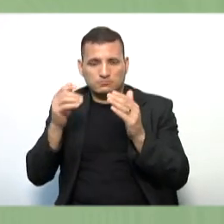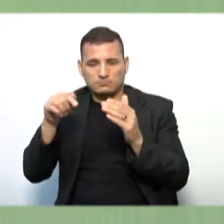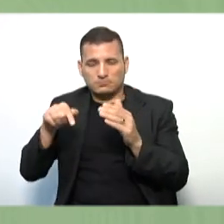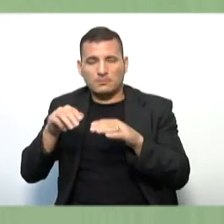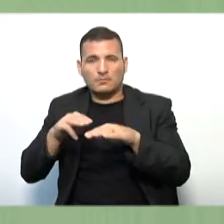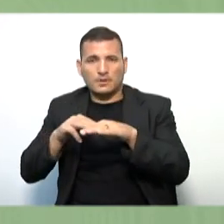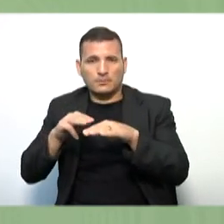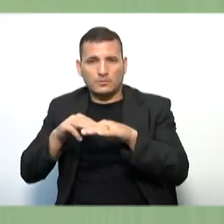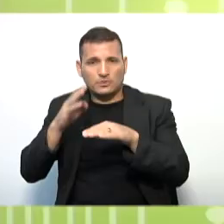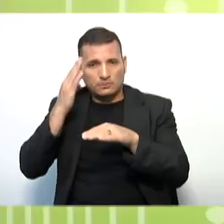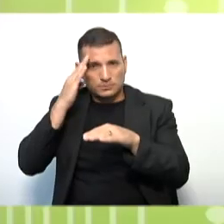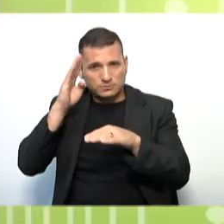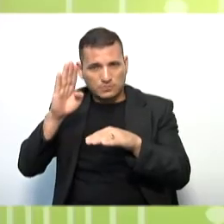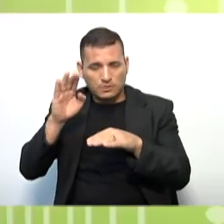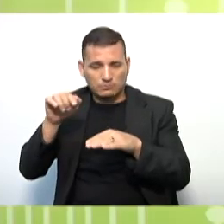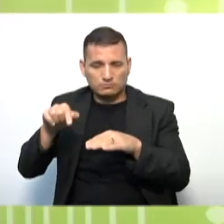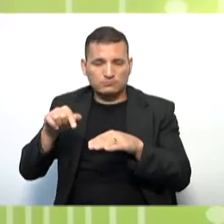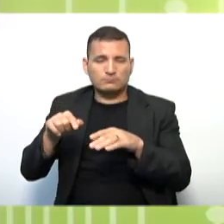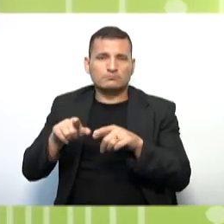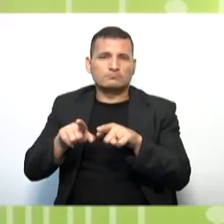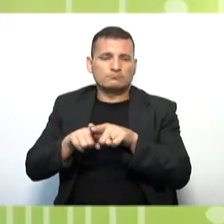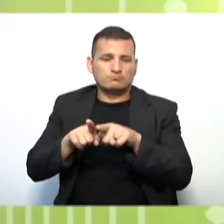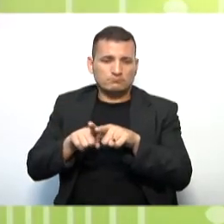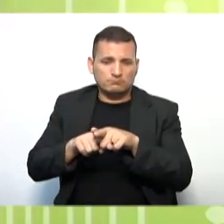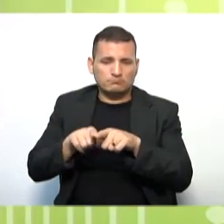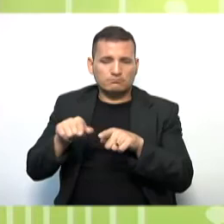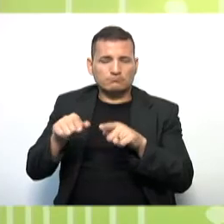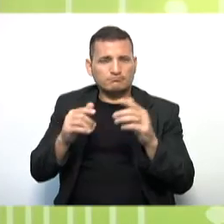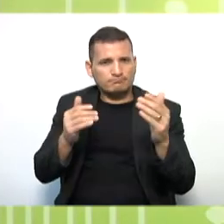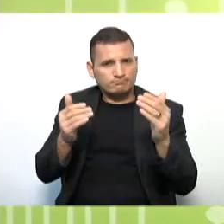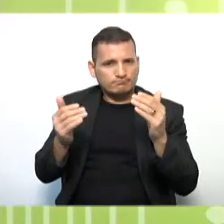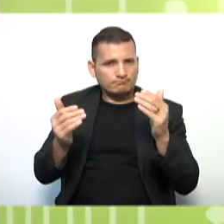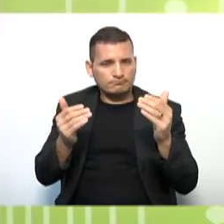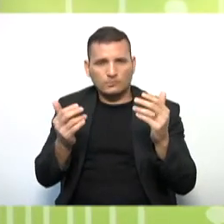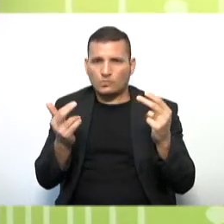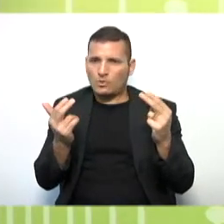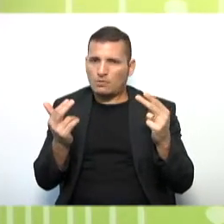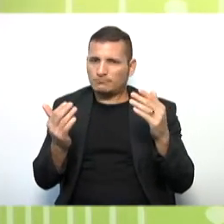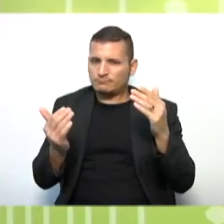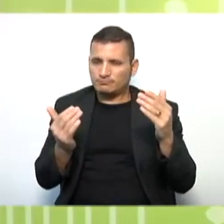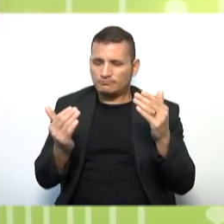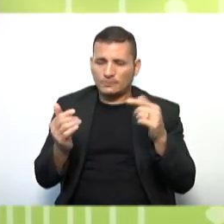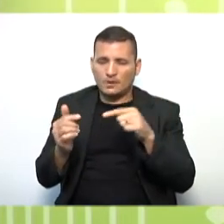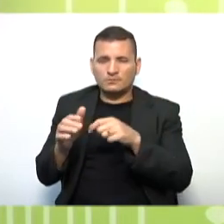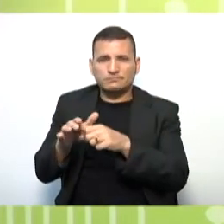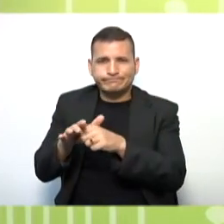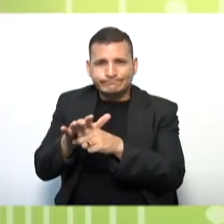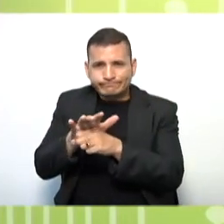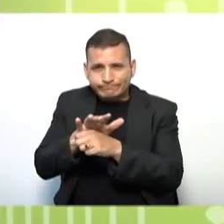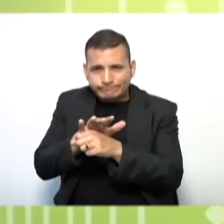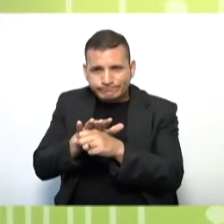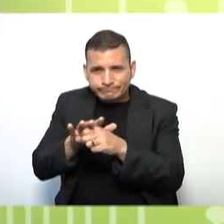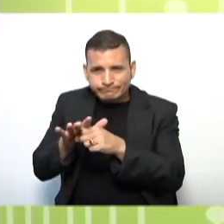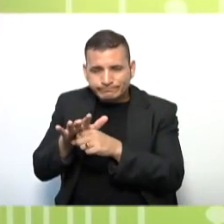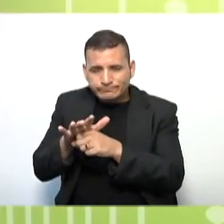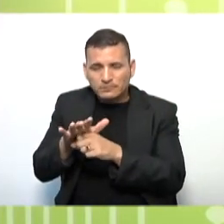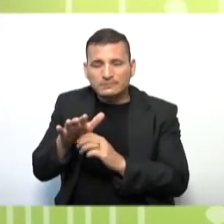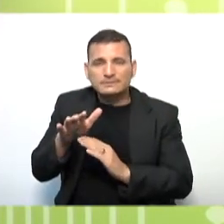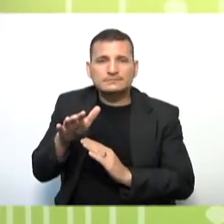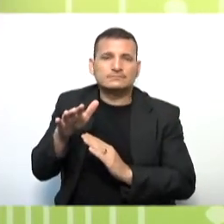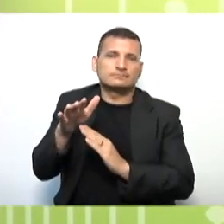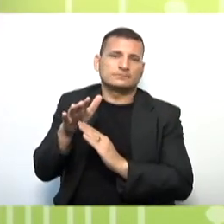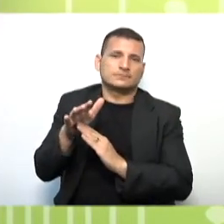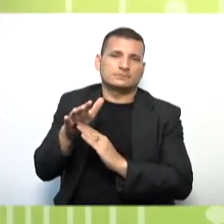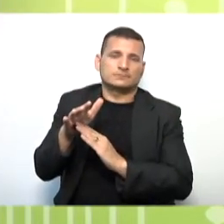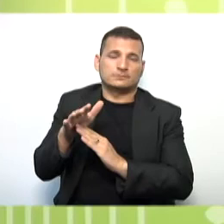memória principal, ela vai funcionar semelhante a isso. Você encheu, então ela chegou ao seu limite.